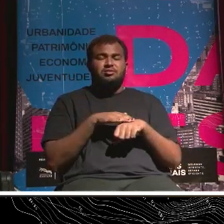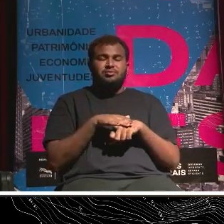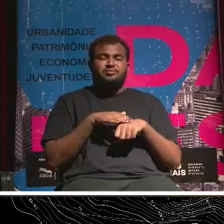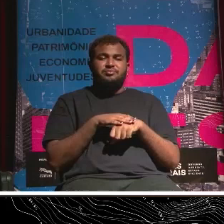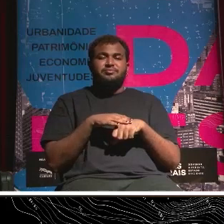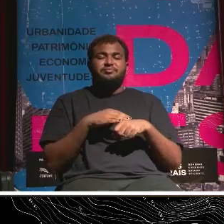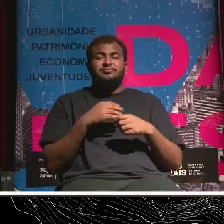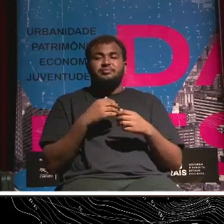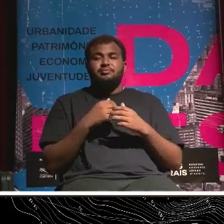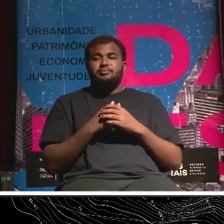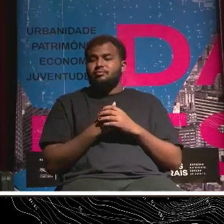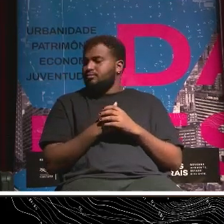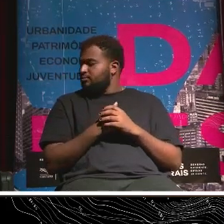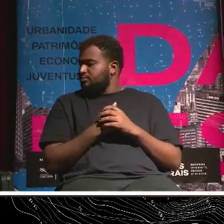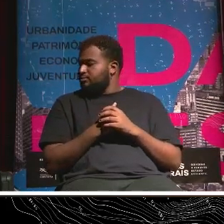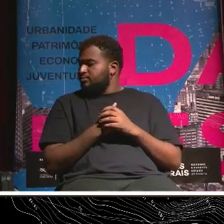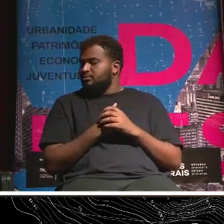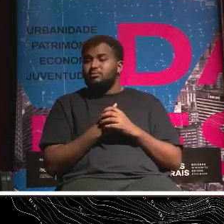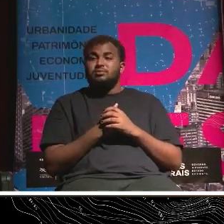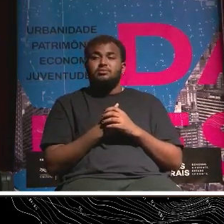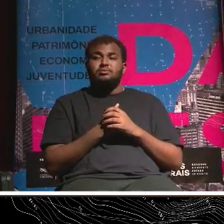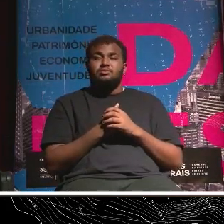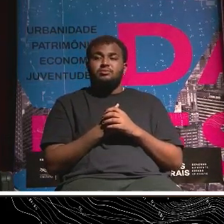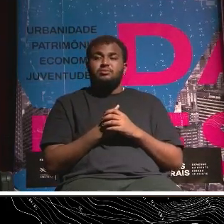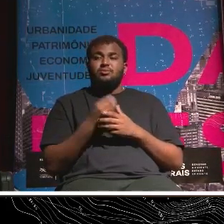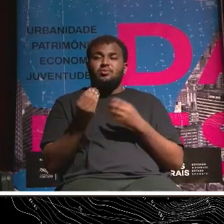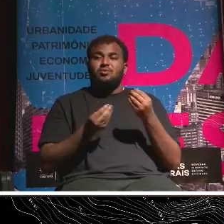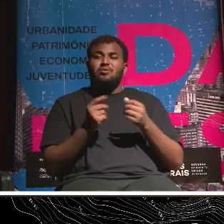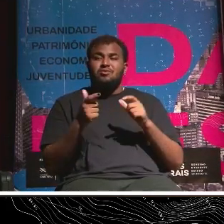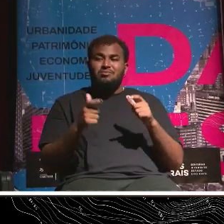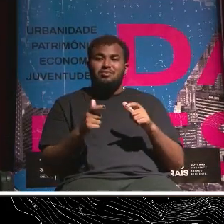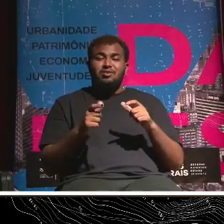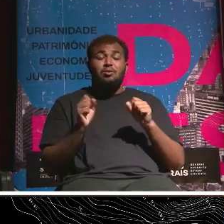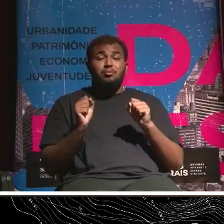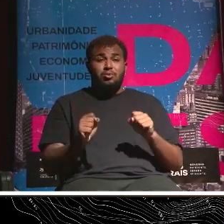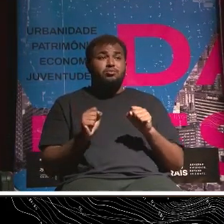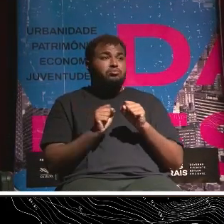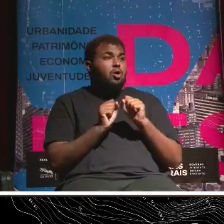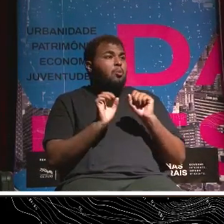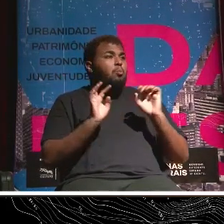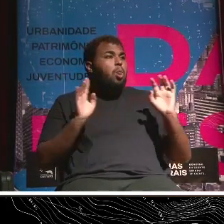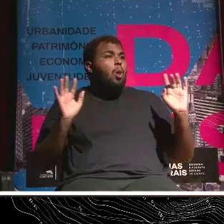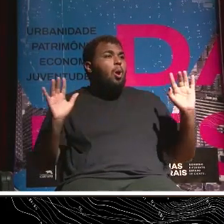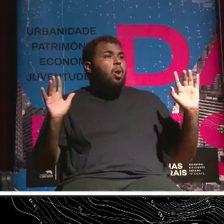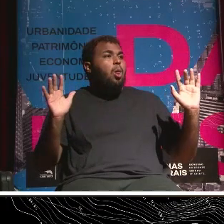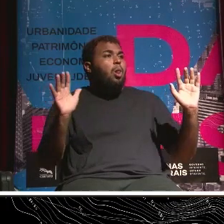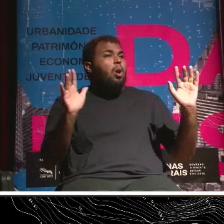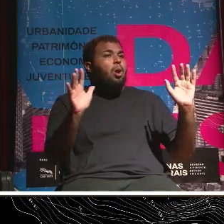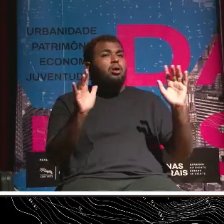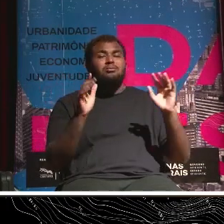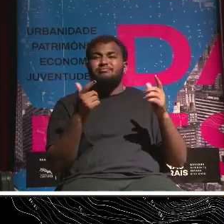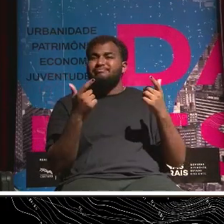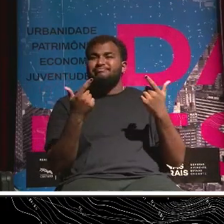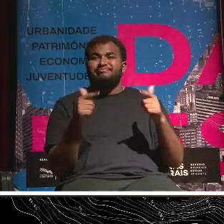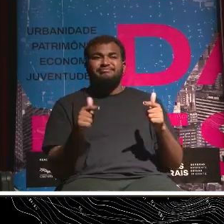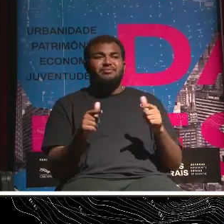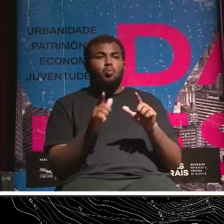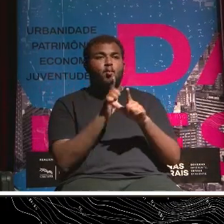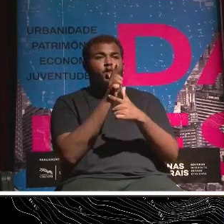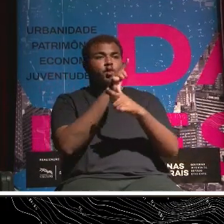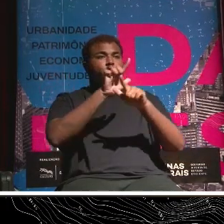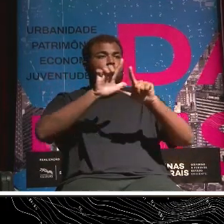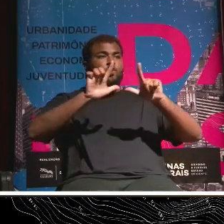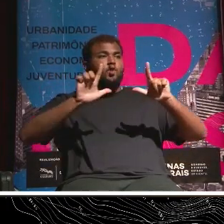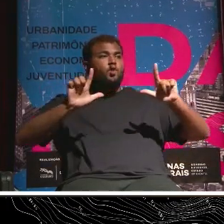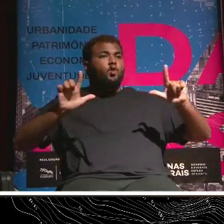a Carla, sobre como esse lugar aqui poderia estar lotado, poderia ter fila de espera lá fora e não está, e o porquê,